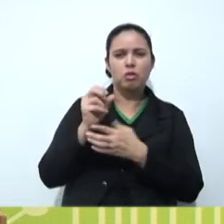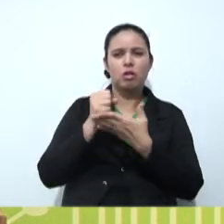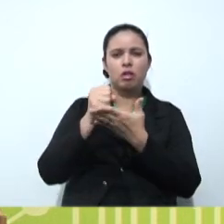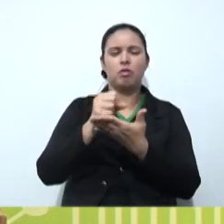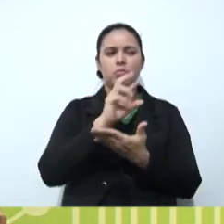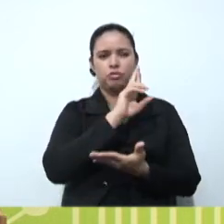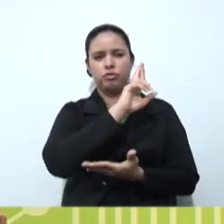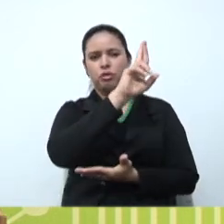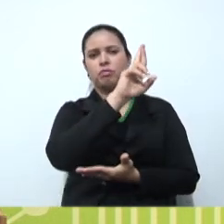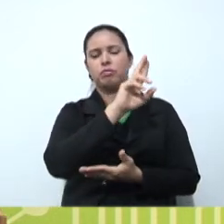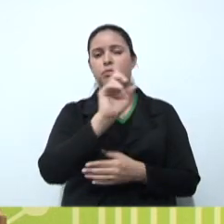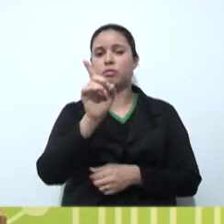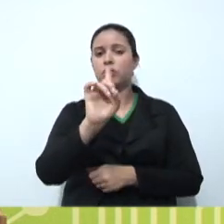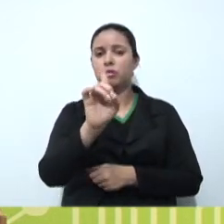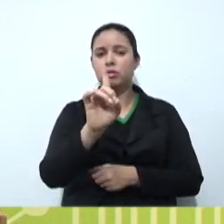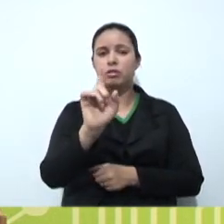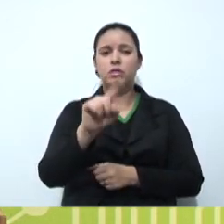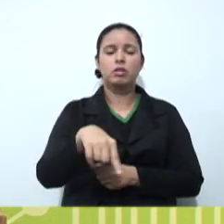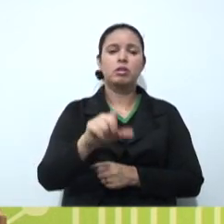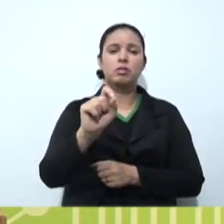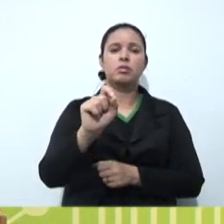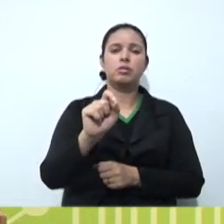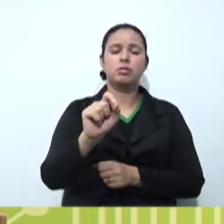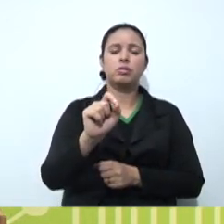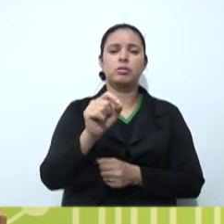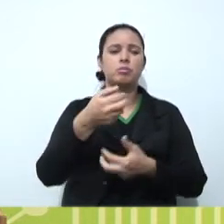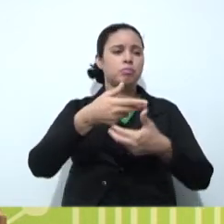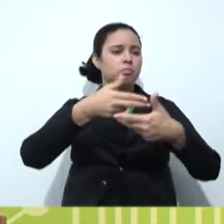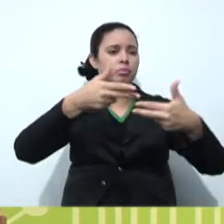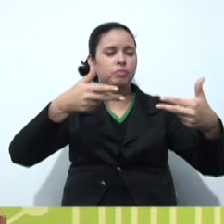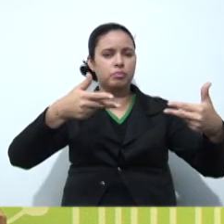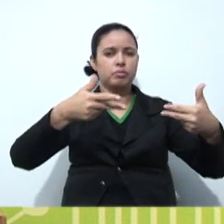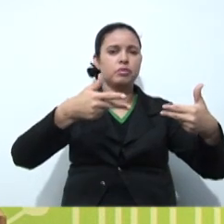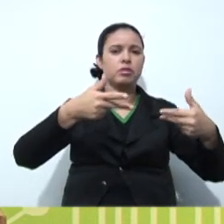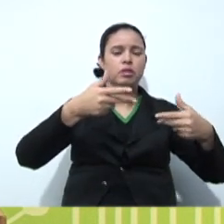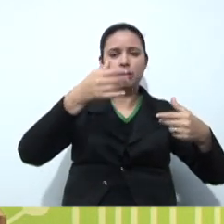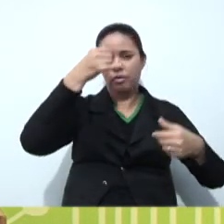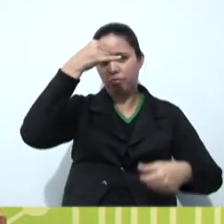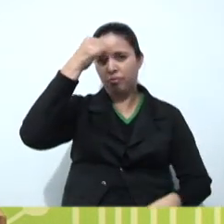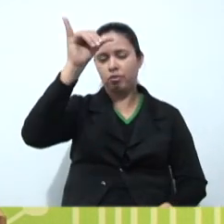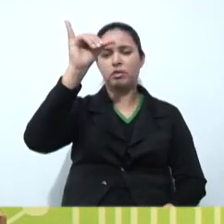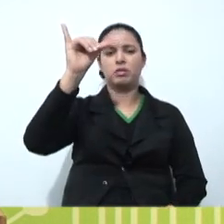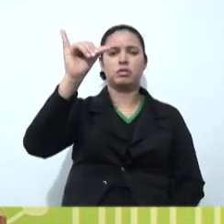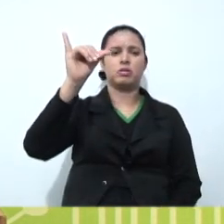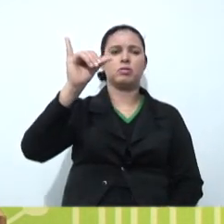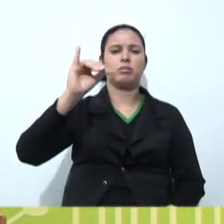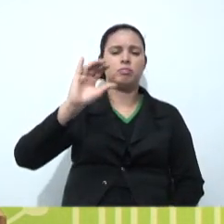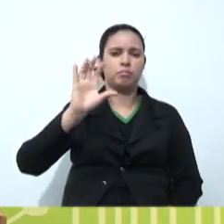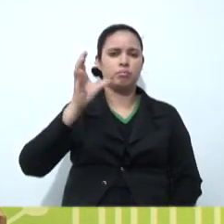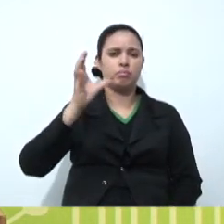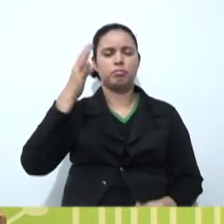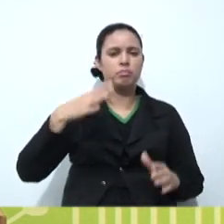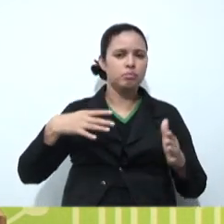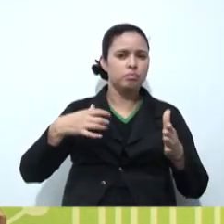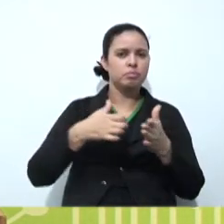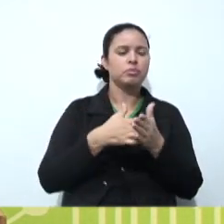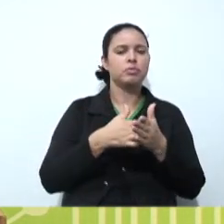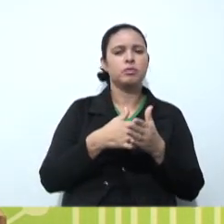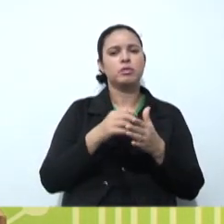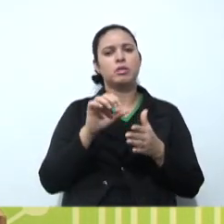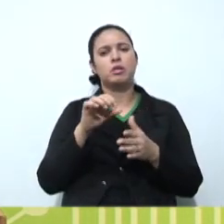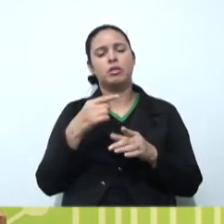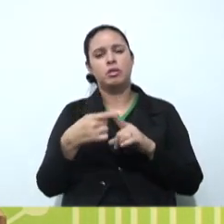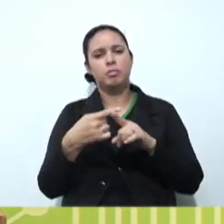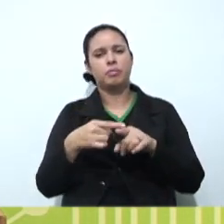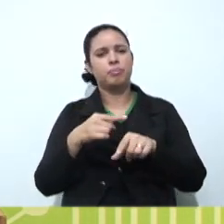Não, ele está lá para verificar aquilo relacionado à prevenção e à saúde, tá, do trabalhador.